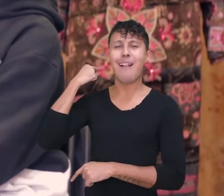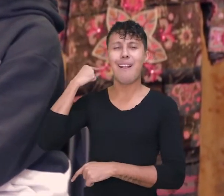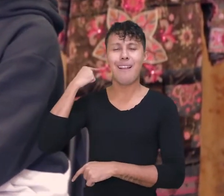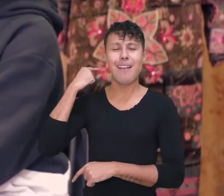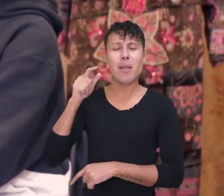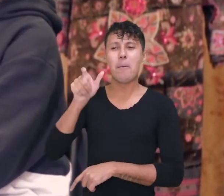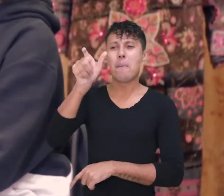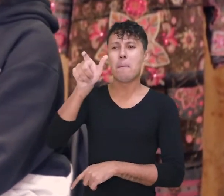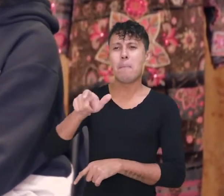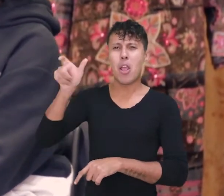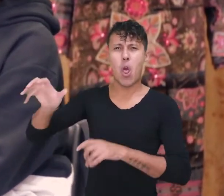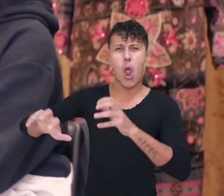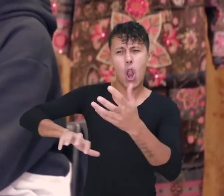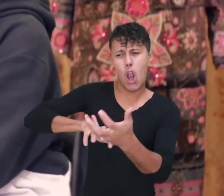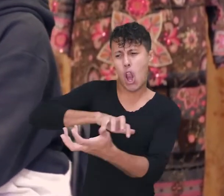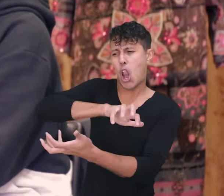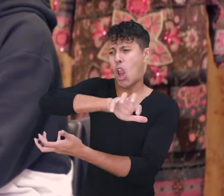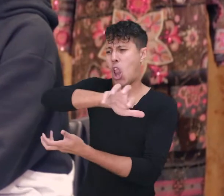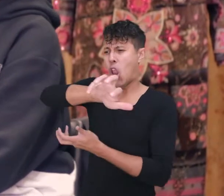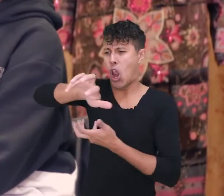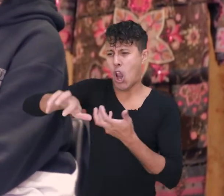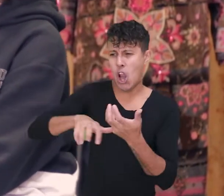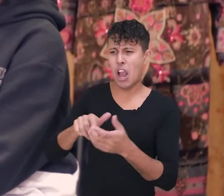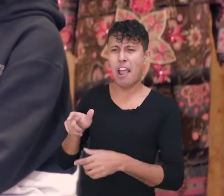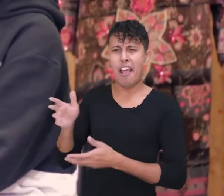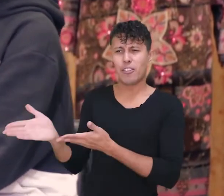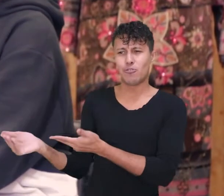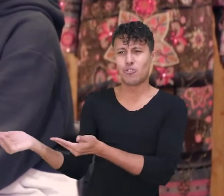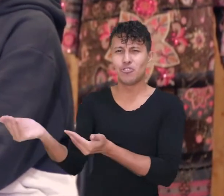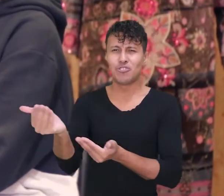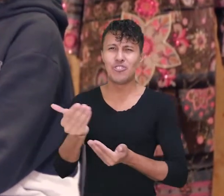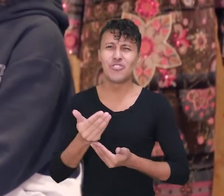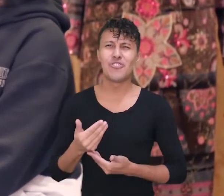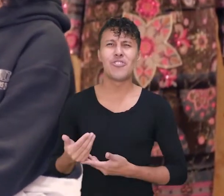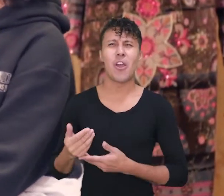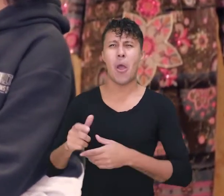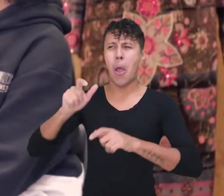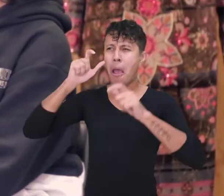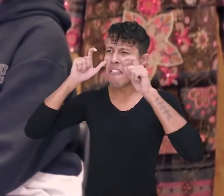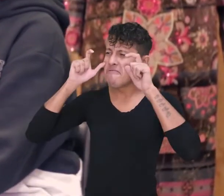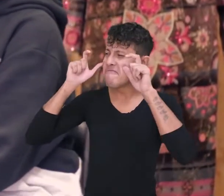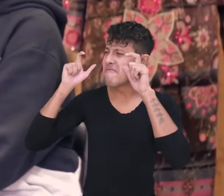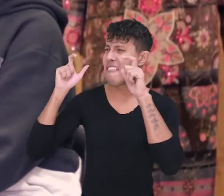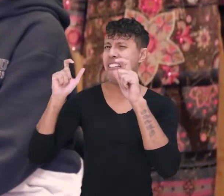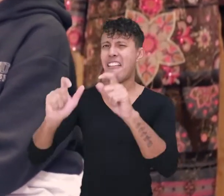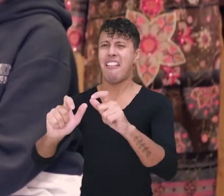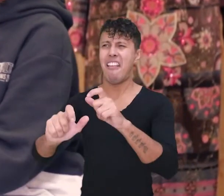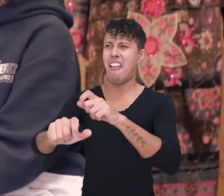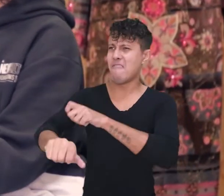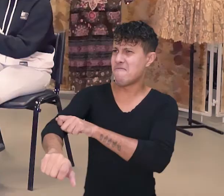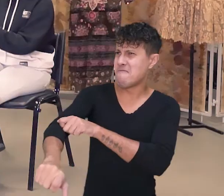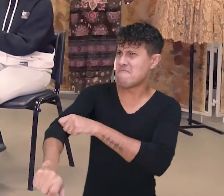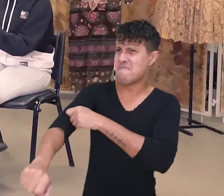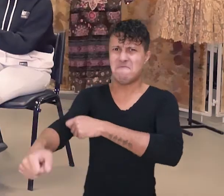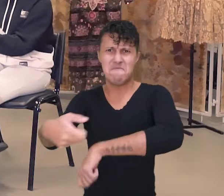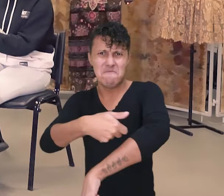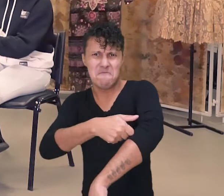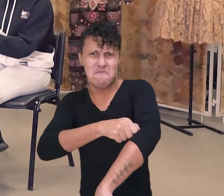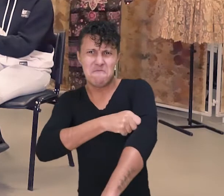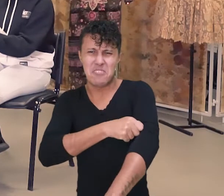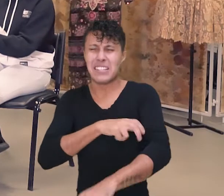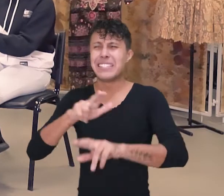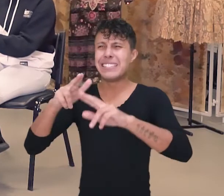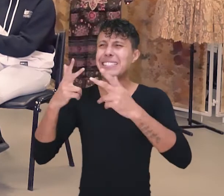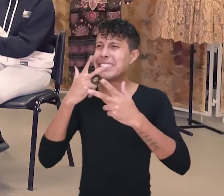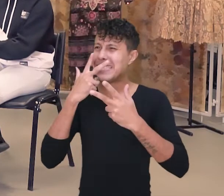sempre aquela galera revolucionária, aquela galera jovem que tinha força de vontade, nananã, sabe? Esse